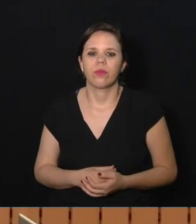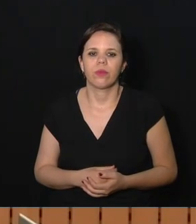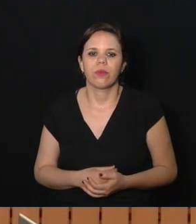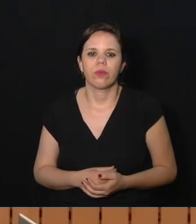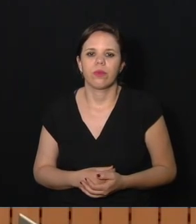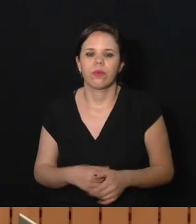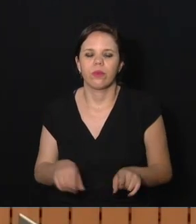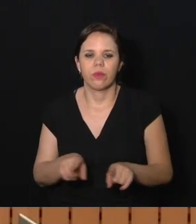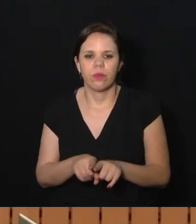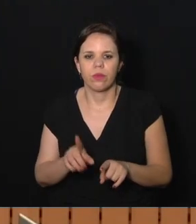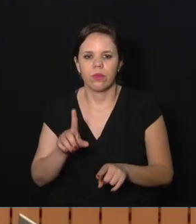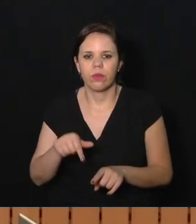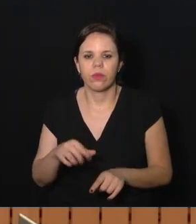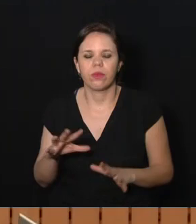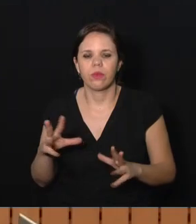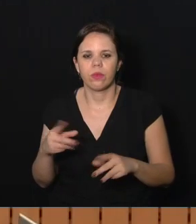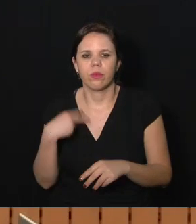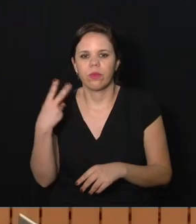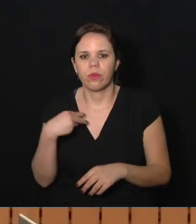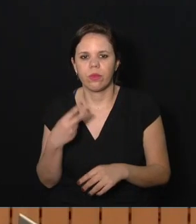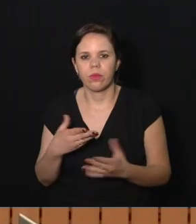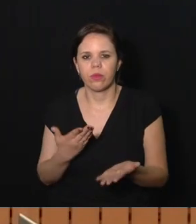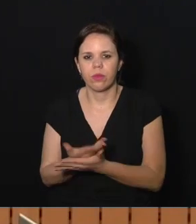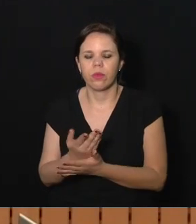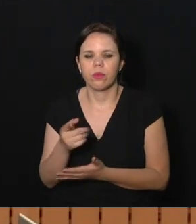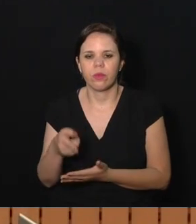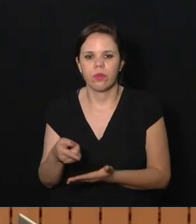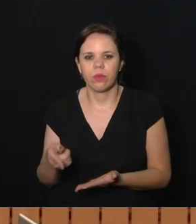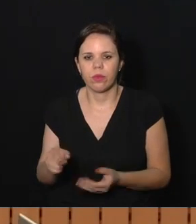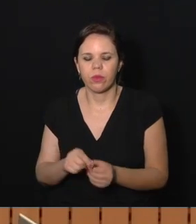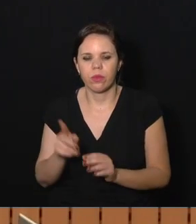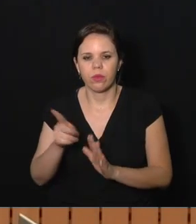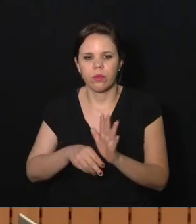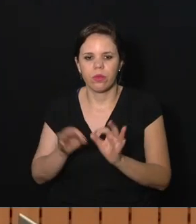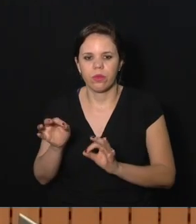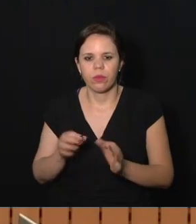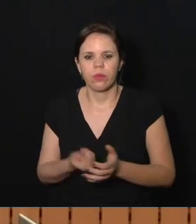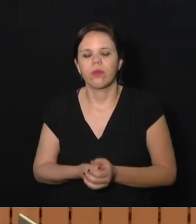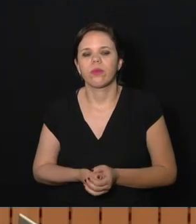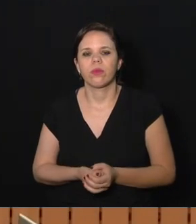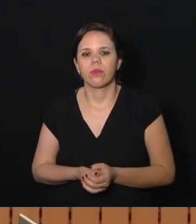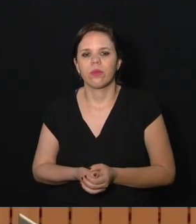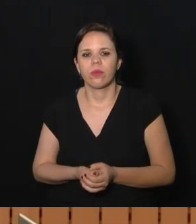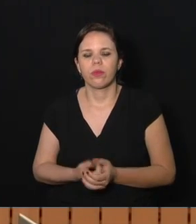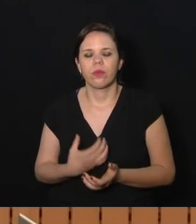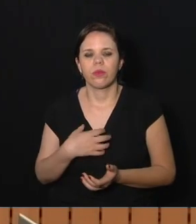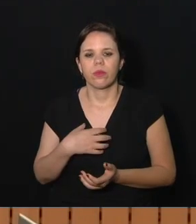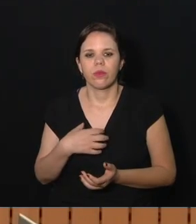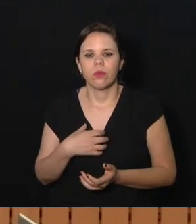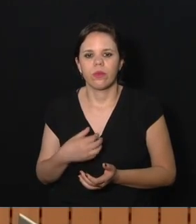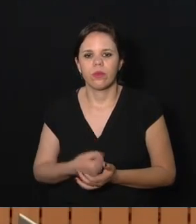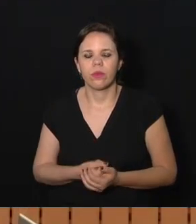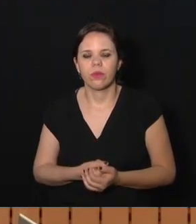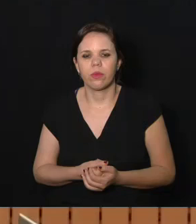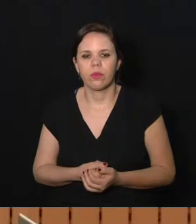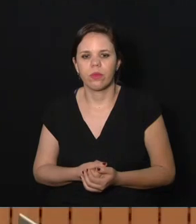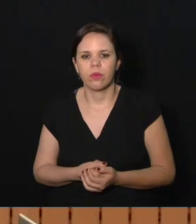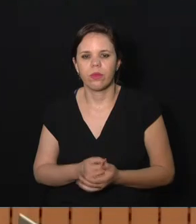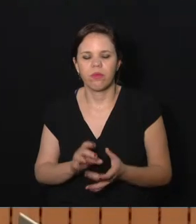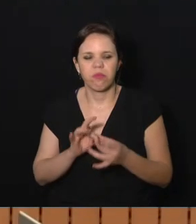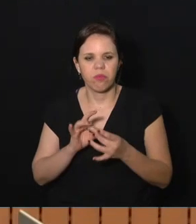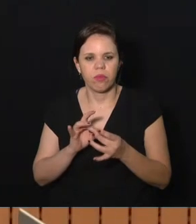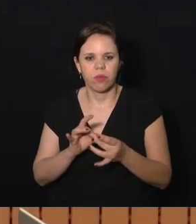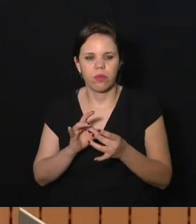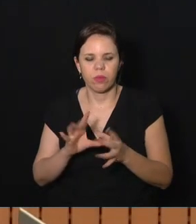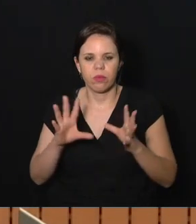unanimemente, todos os vereadores aqui aprovaram esse projeto de maneira unânime aqui,